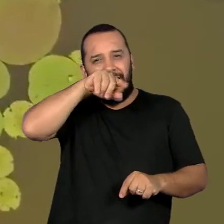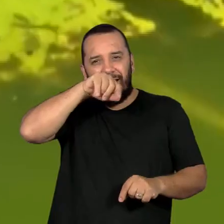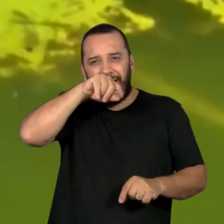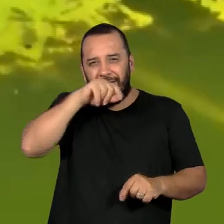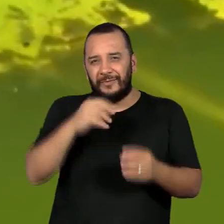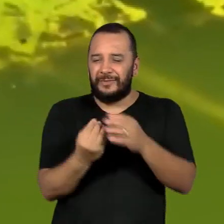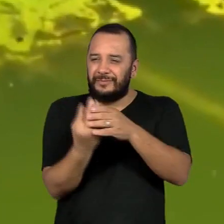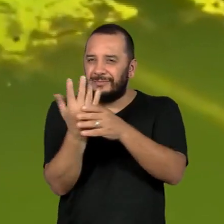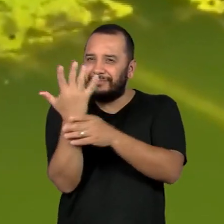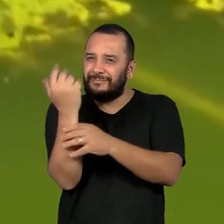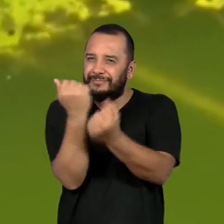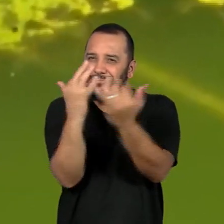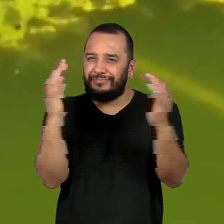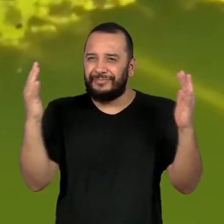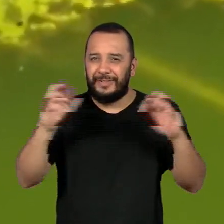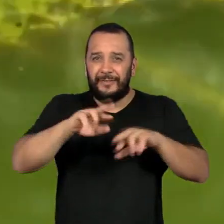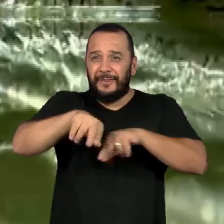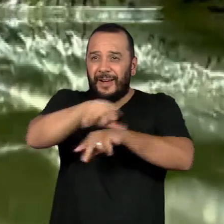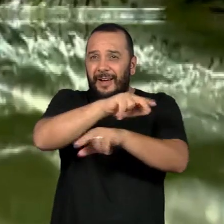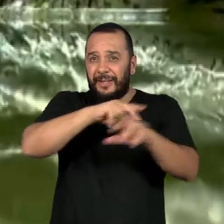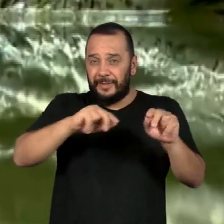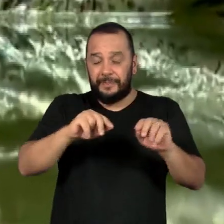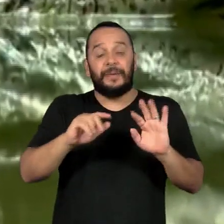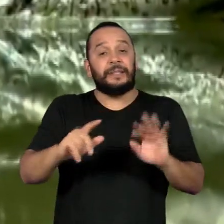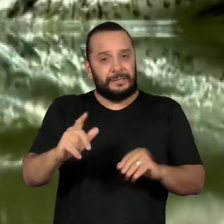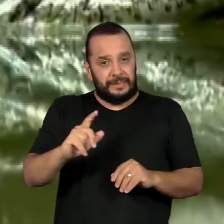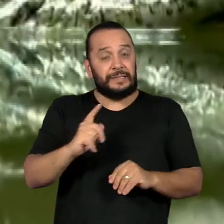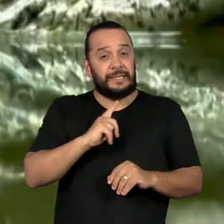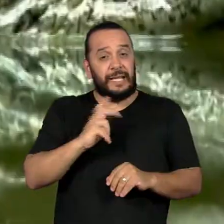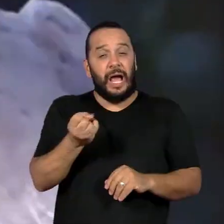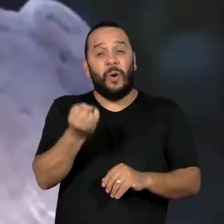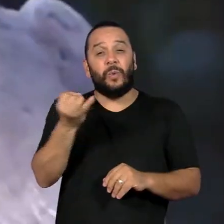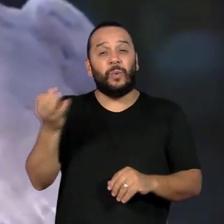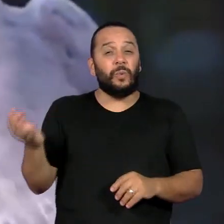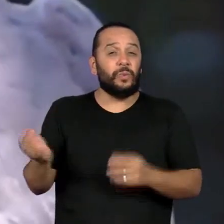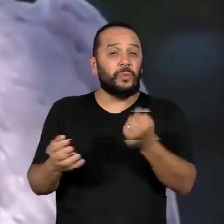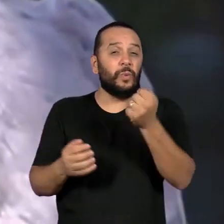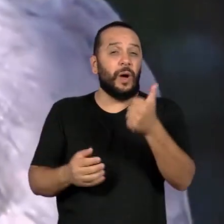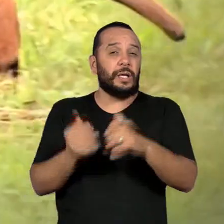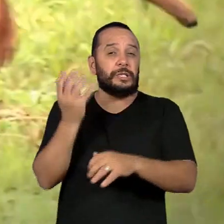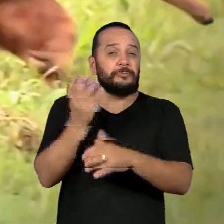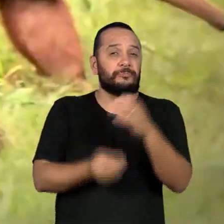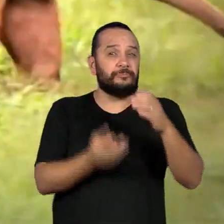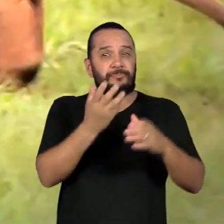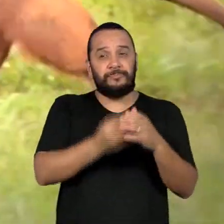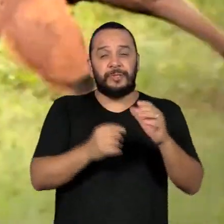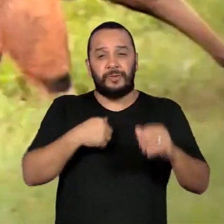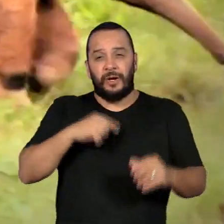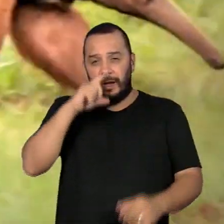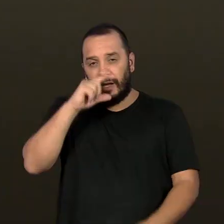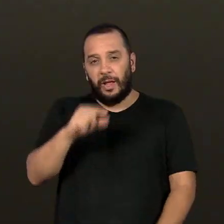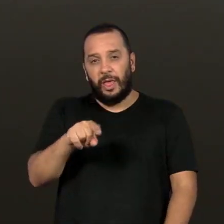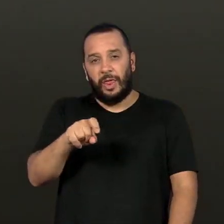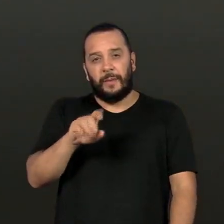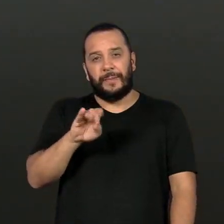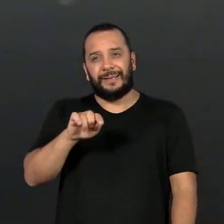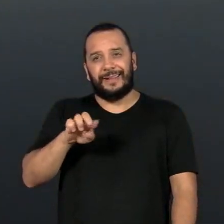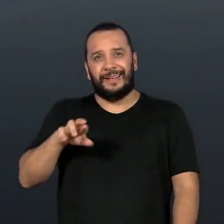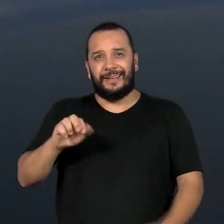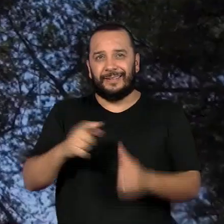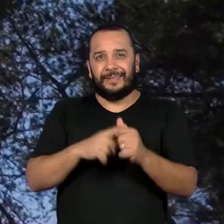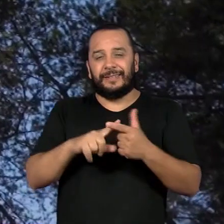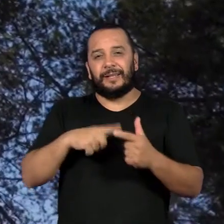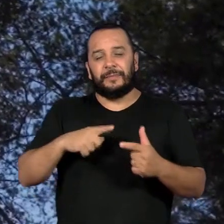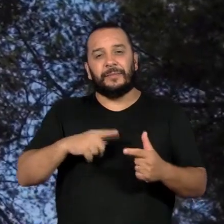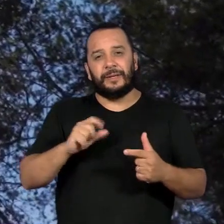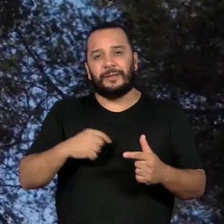biodiverso. Mas várias integram as listas vermelhas de ameaçadas de extinção, como o tamanduá-bandeira, o boto